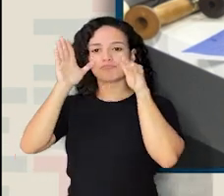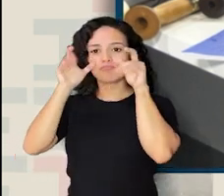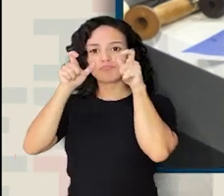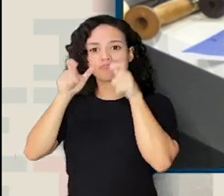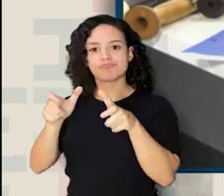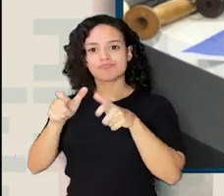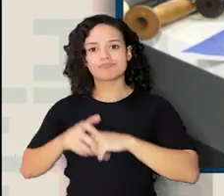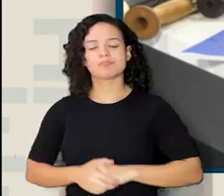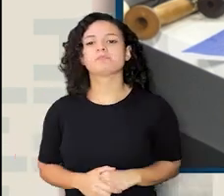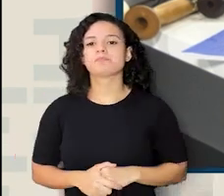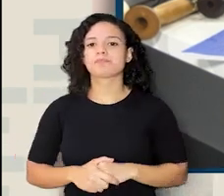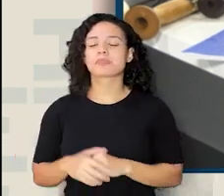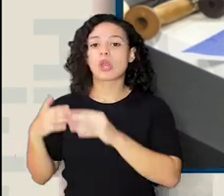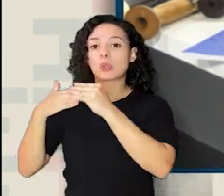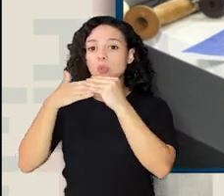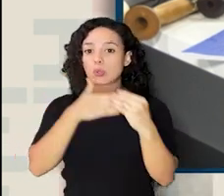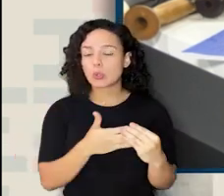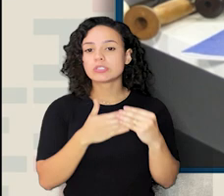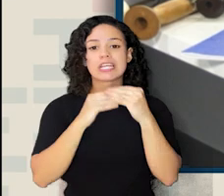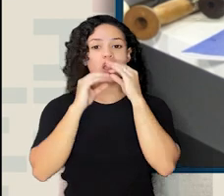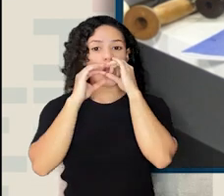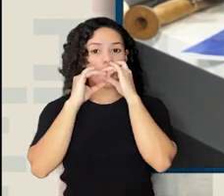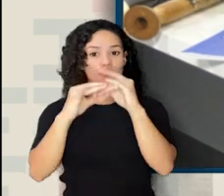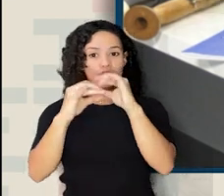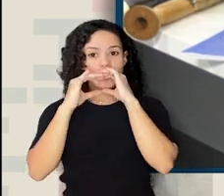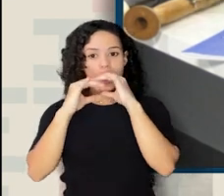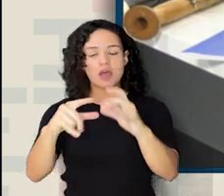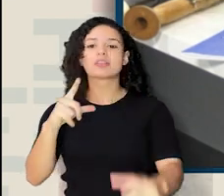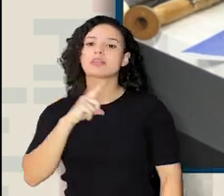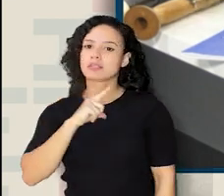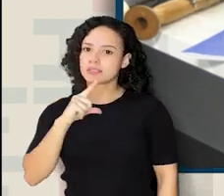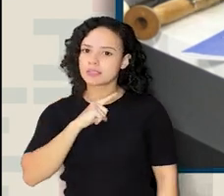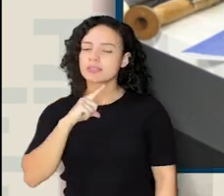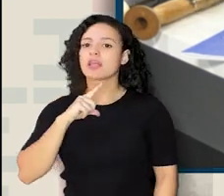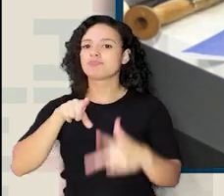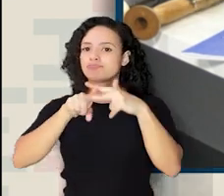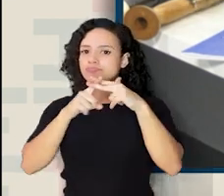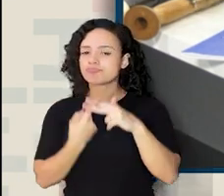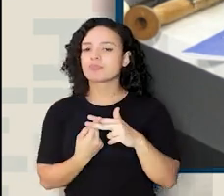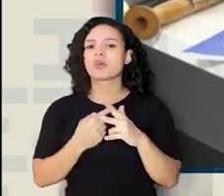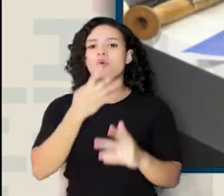tá? Eu trouxe aqui uma das flautas que